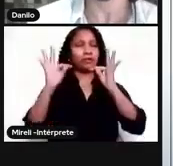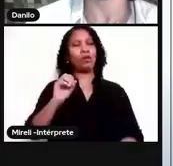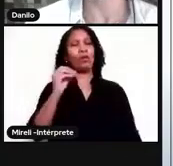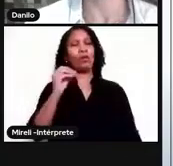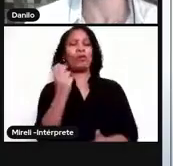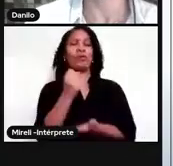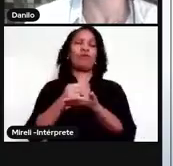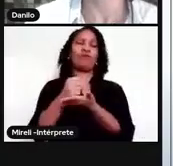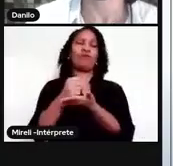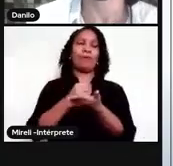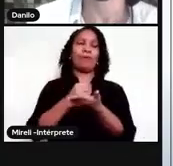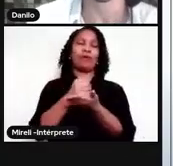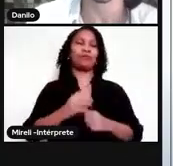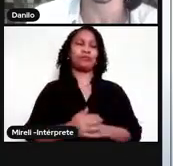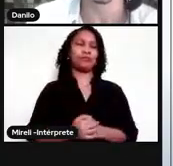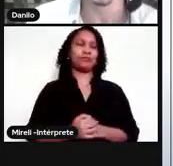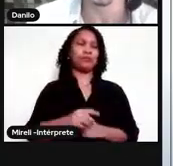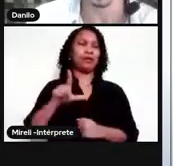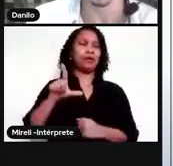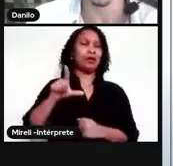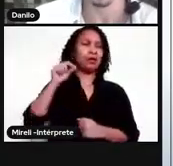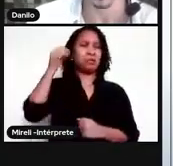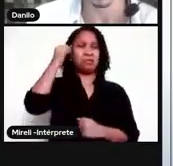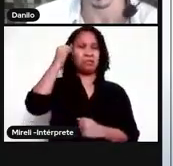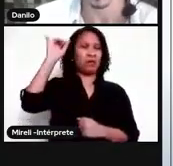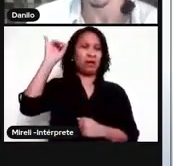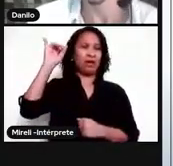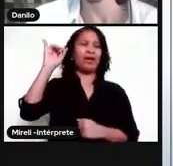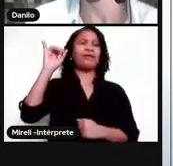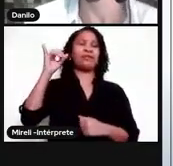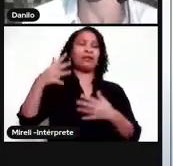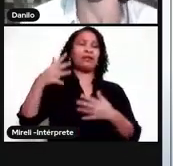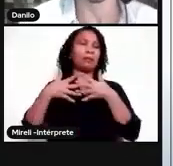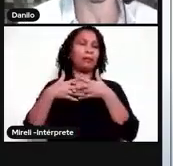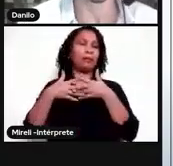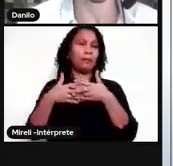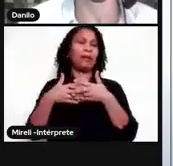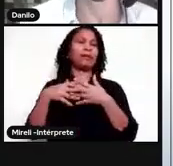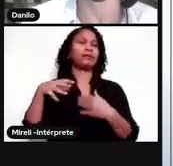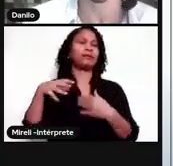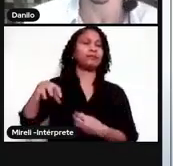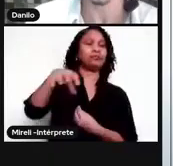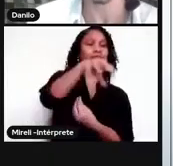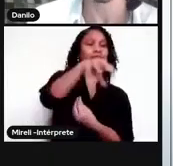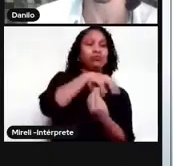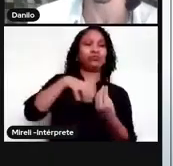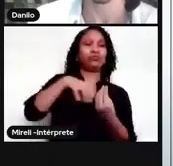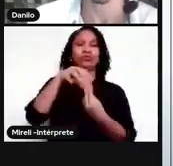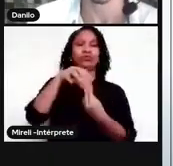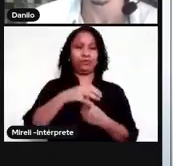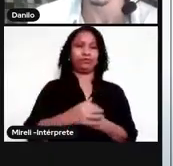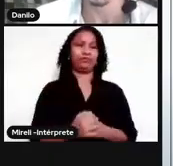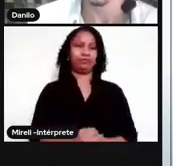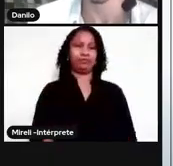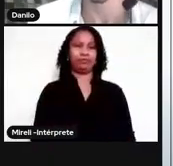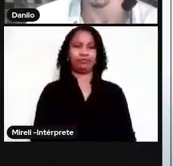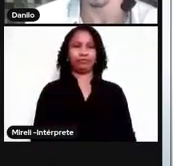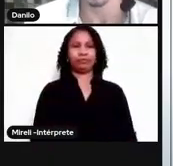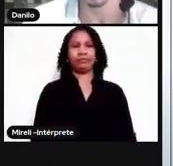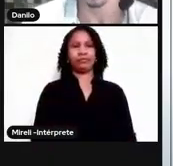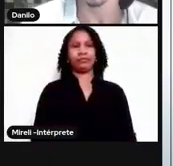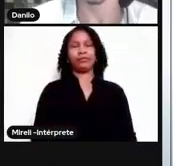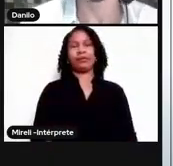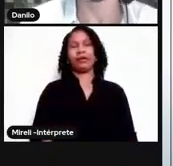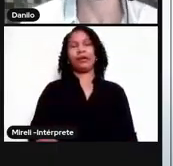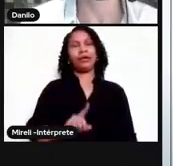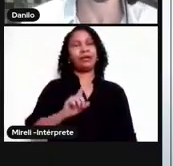foram evitadas, a princípio, espécies pertencentes a complexos, e recomendados não se utilizar essas